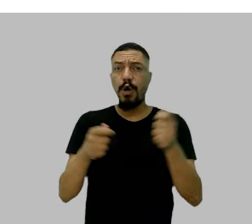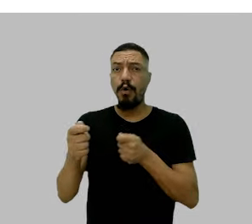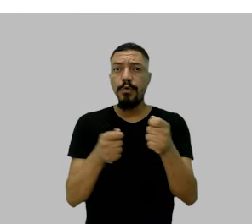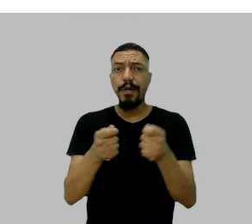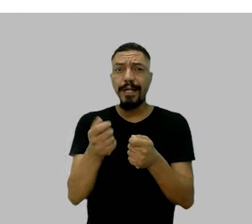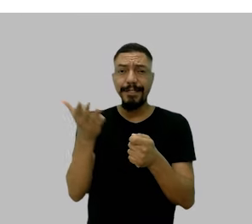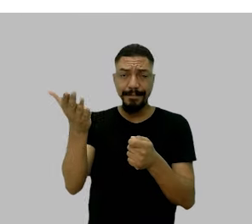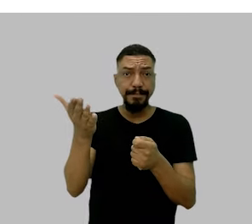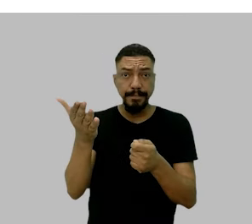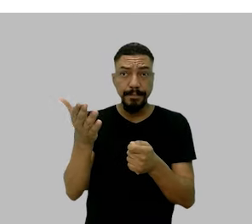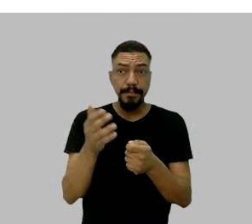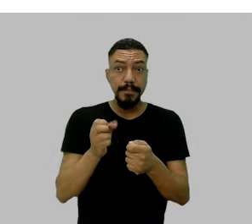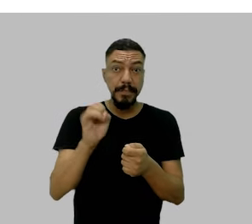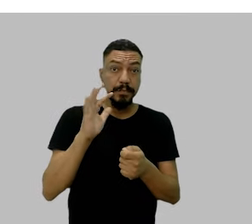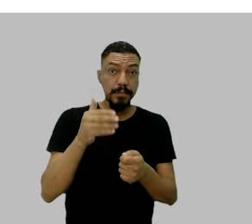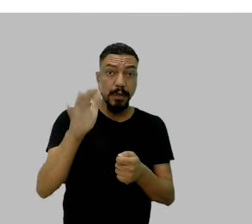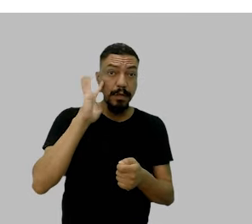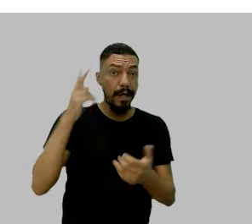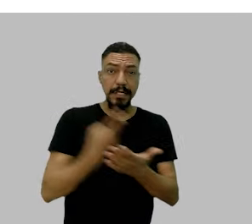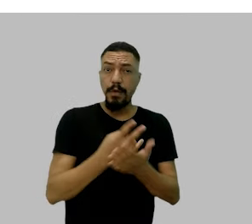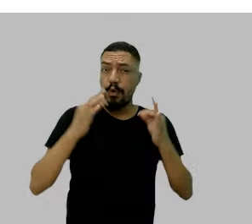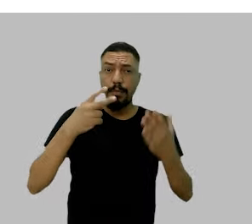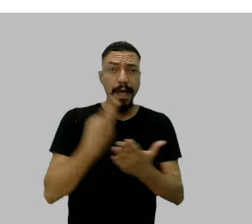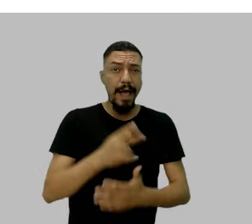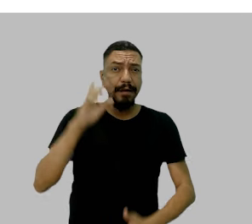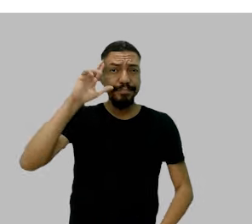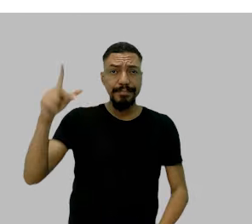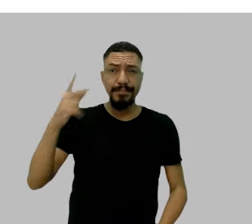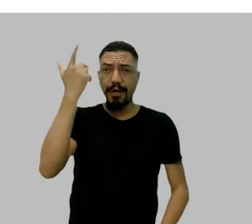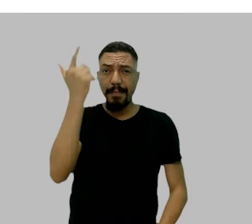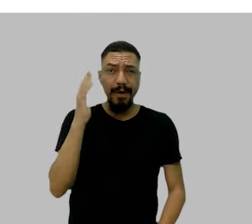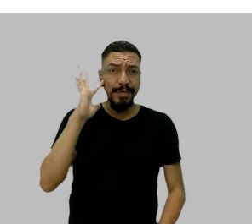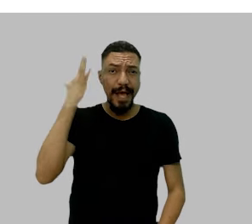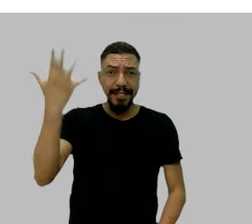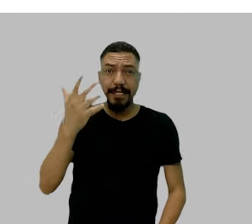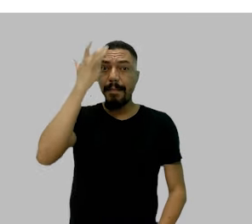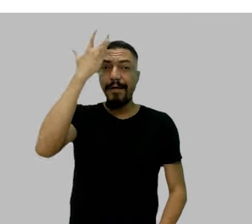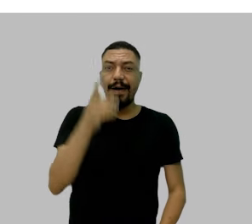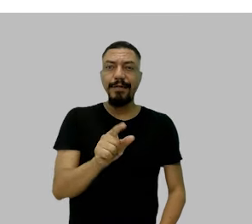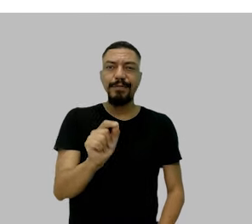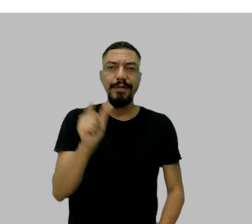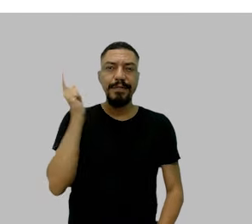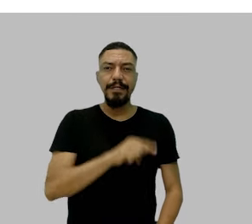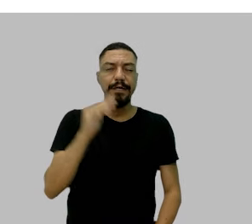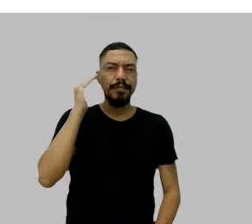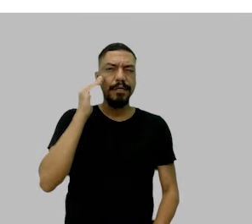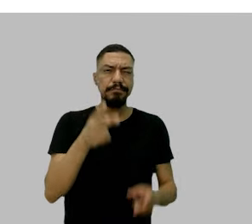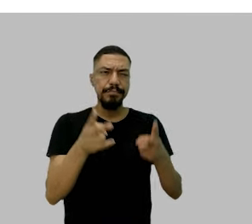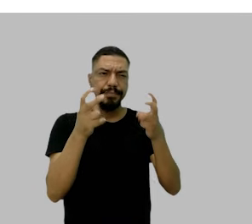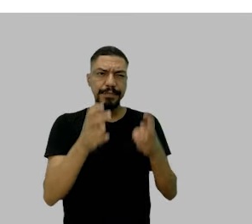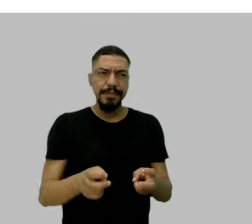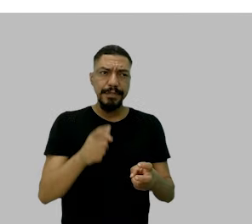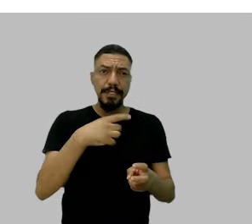quando você erra, e a gente erra, todo mundo vai errar, fica mais fácil de você entender, e se for, nesse caso era